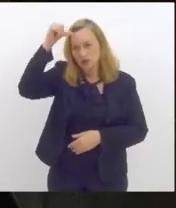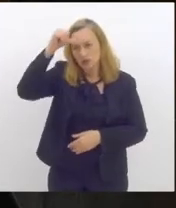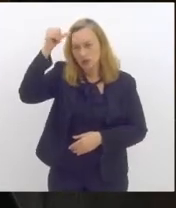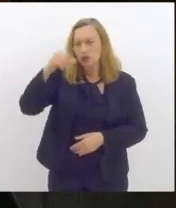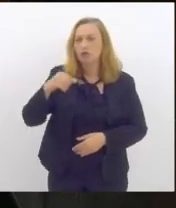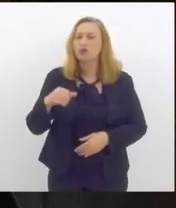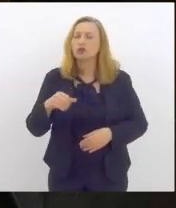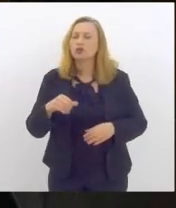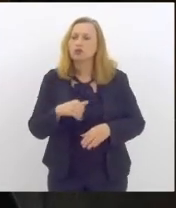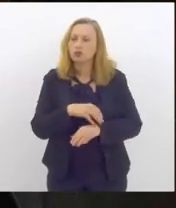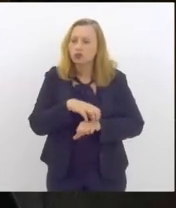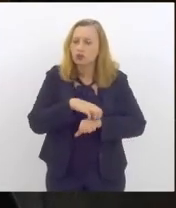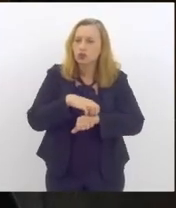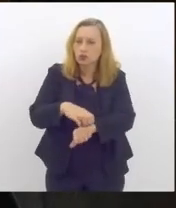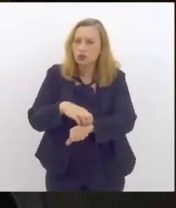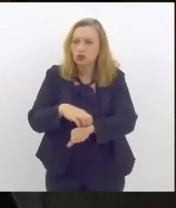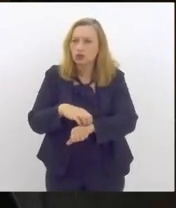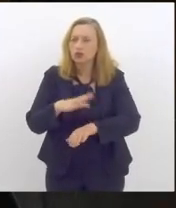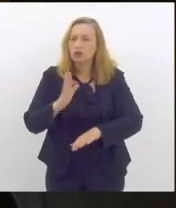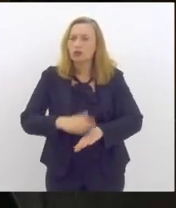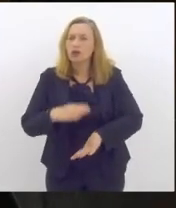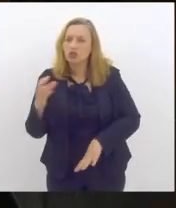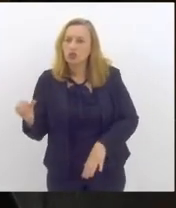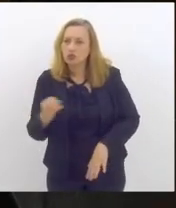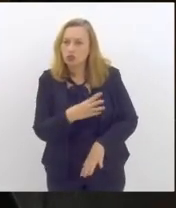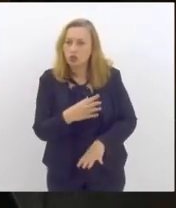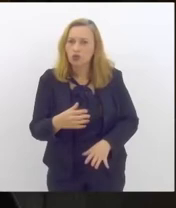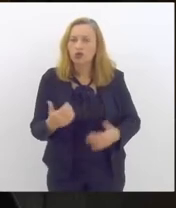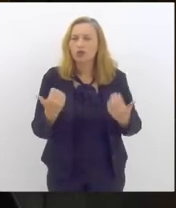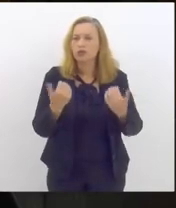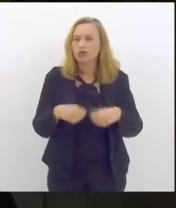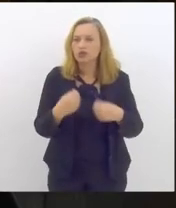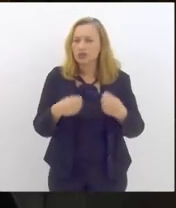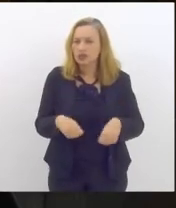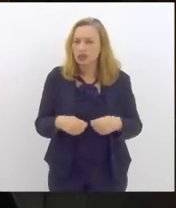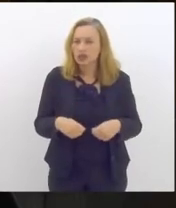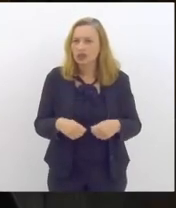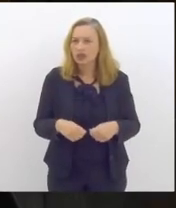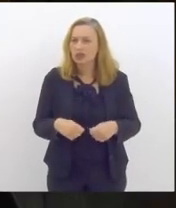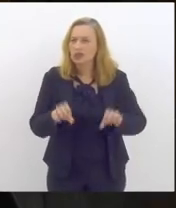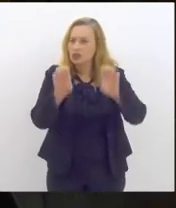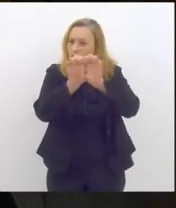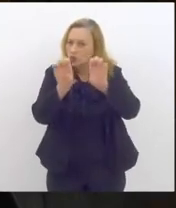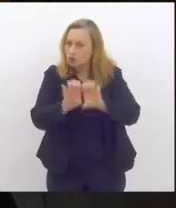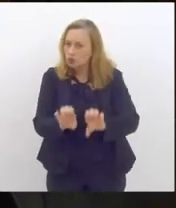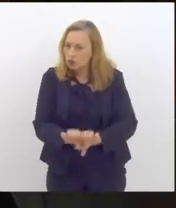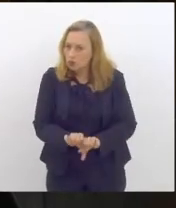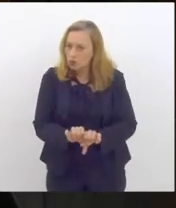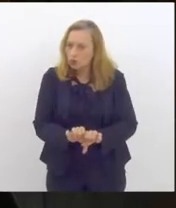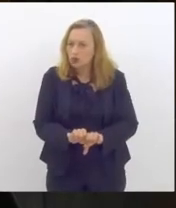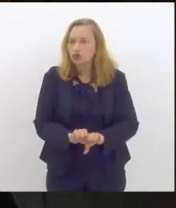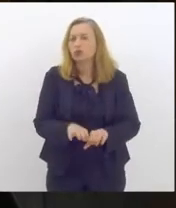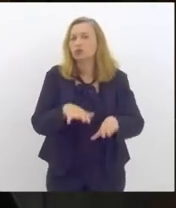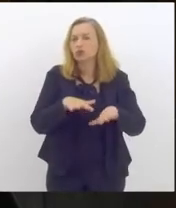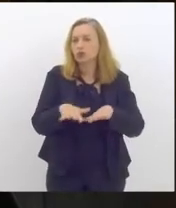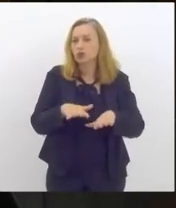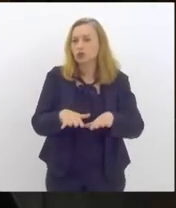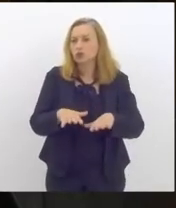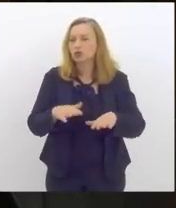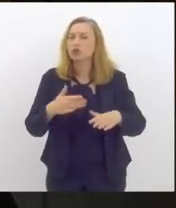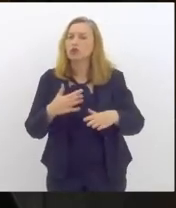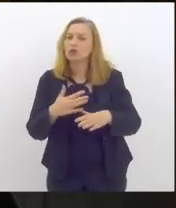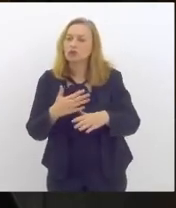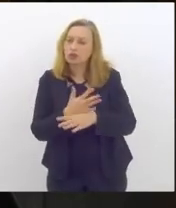os modais de massa com os modais mais modernos que deveriam ser de fato estruturantes de uma mobilidade urbana